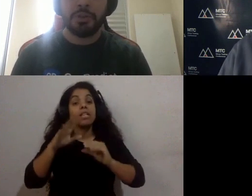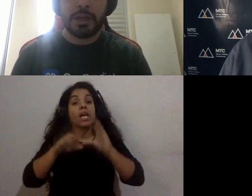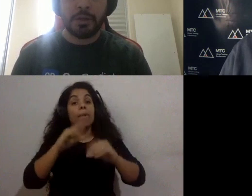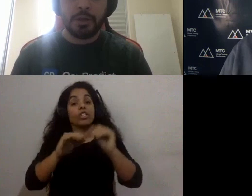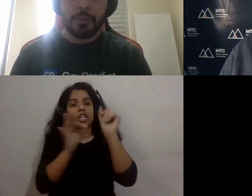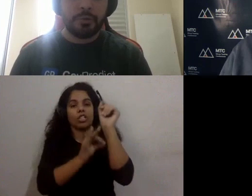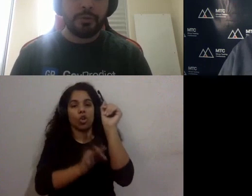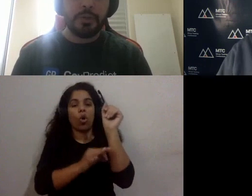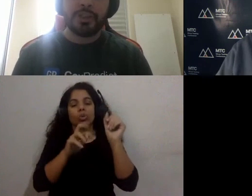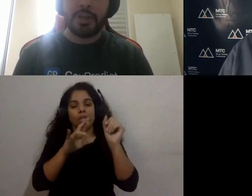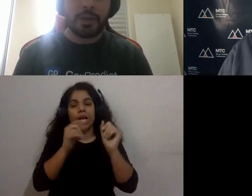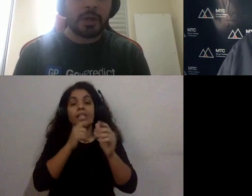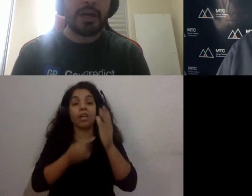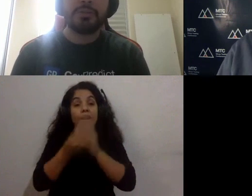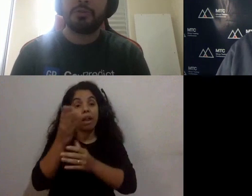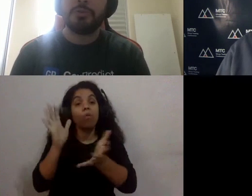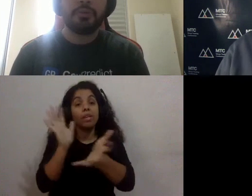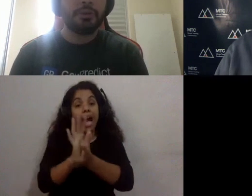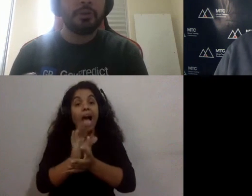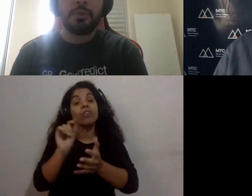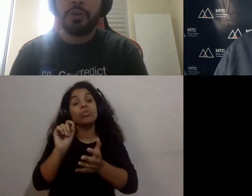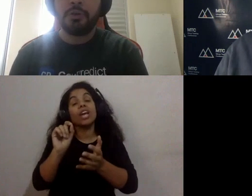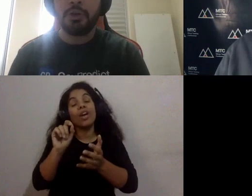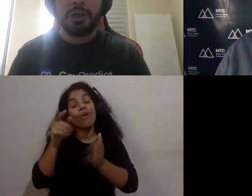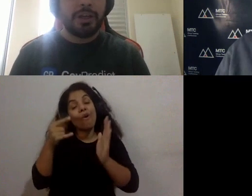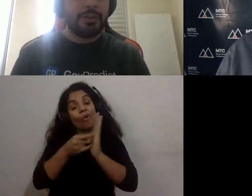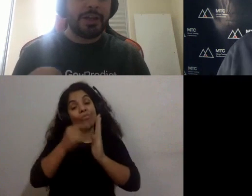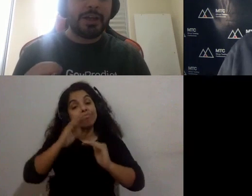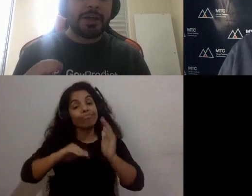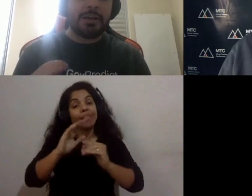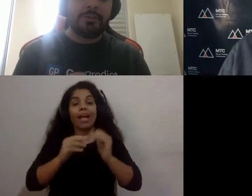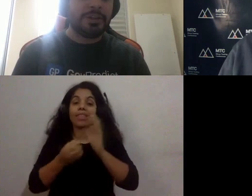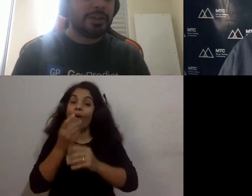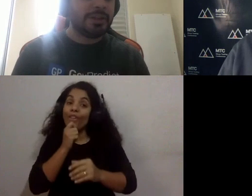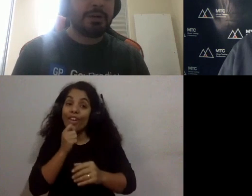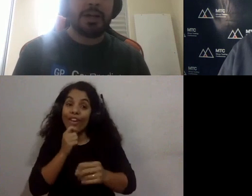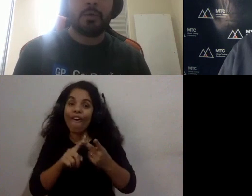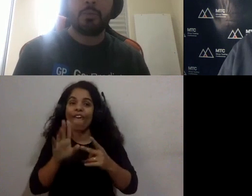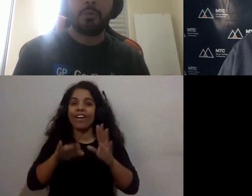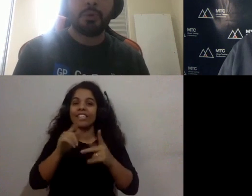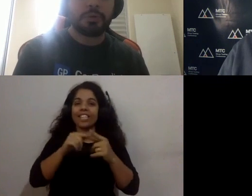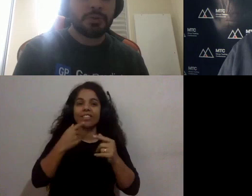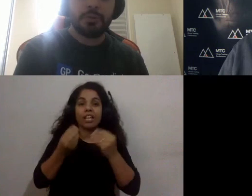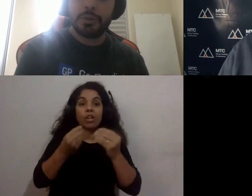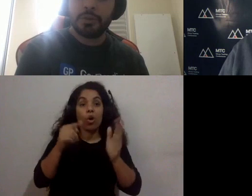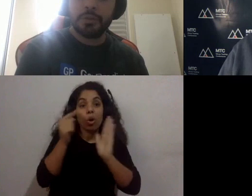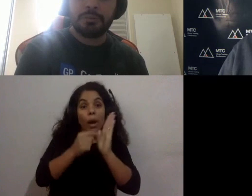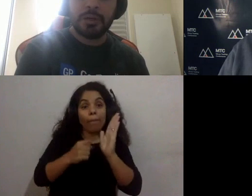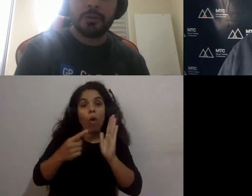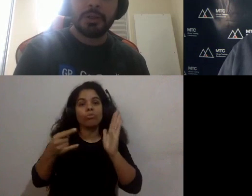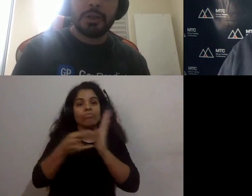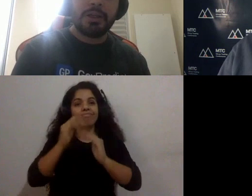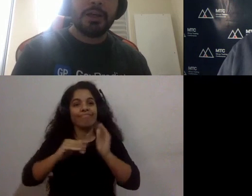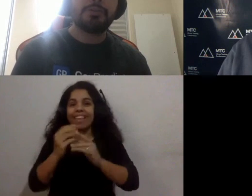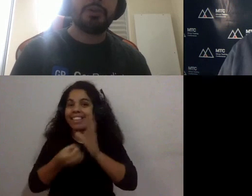código unitário. Então, provavelmente, ele vai criar um caso que o desenvolvedor não criou, ele vai tentar trabalhar em algum ponto que o desenvolvedor não